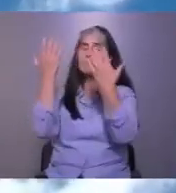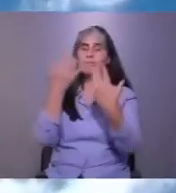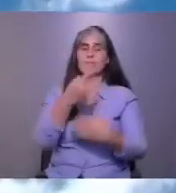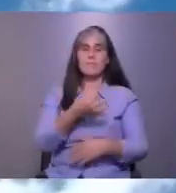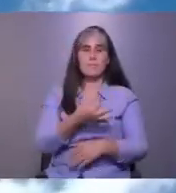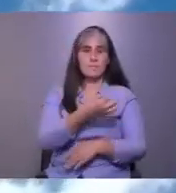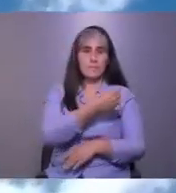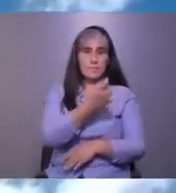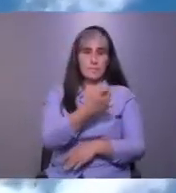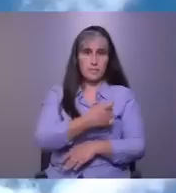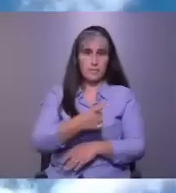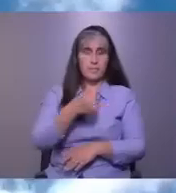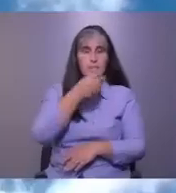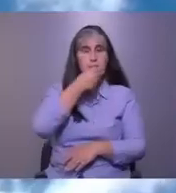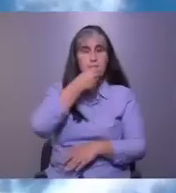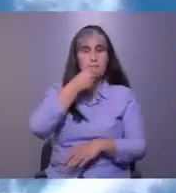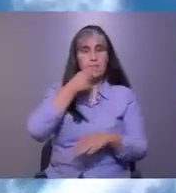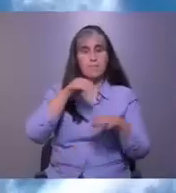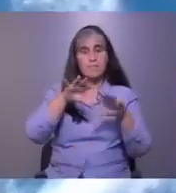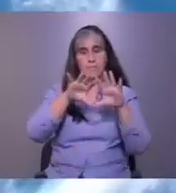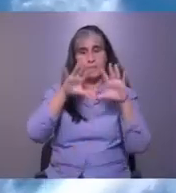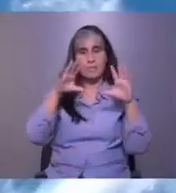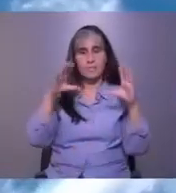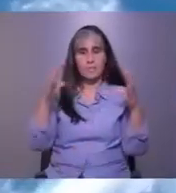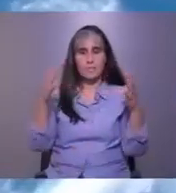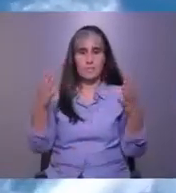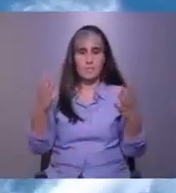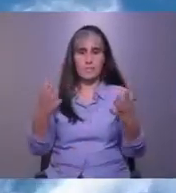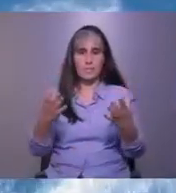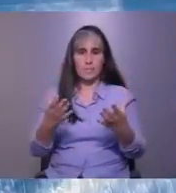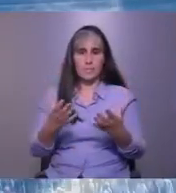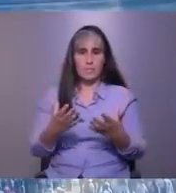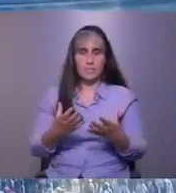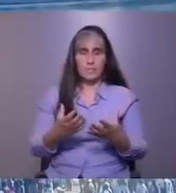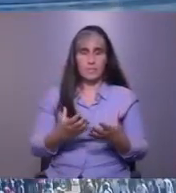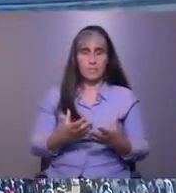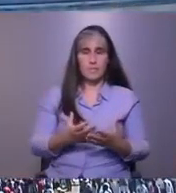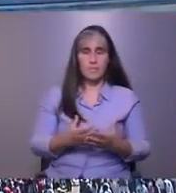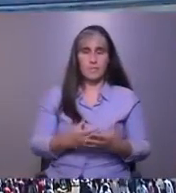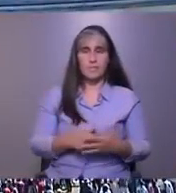Glória a Deus nas alturas.